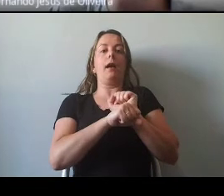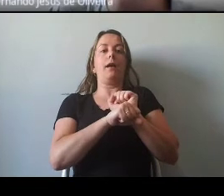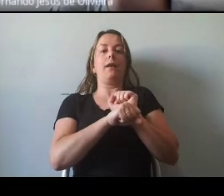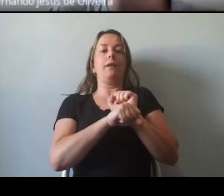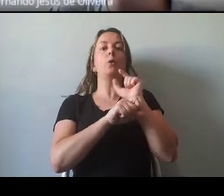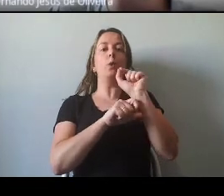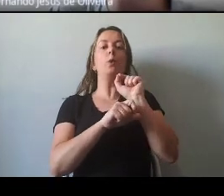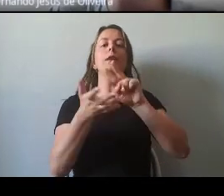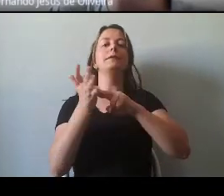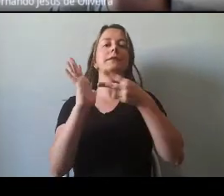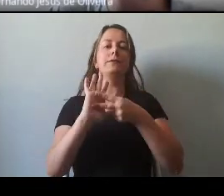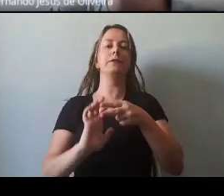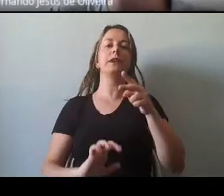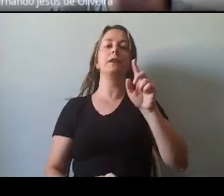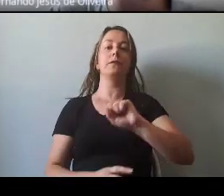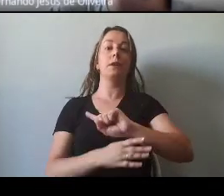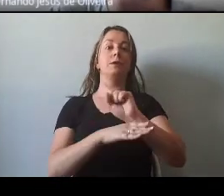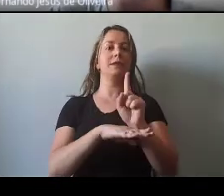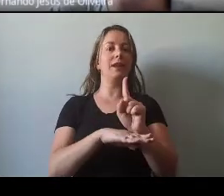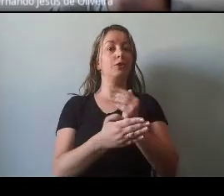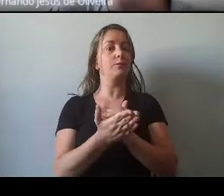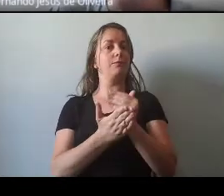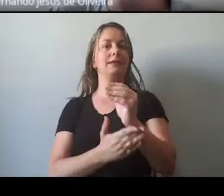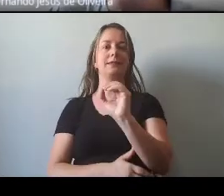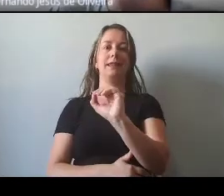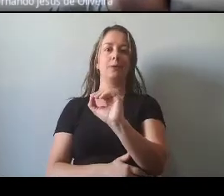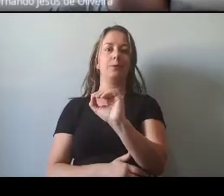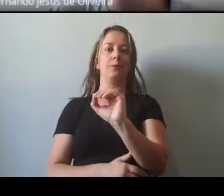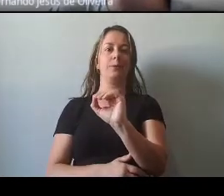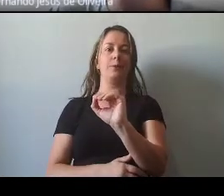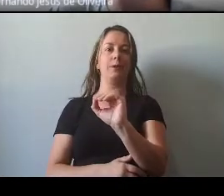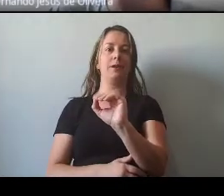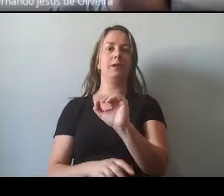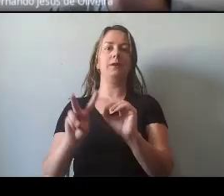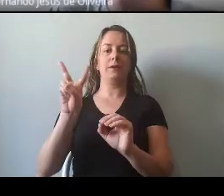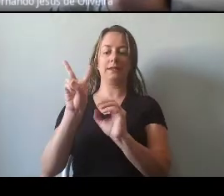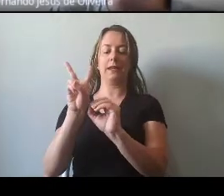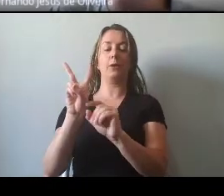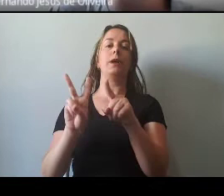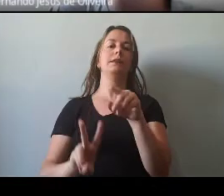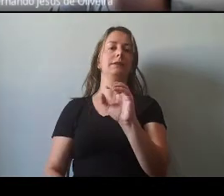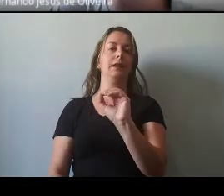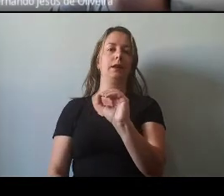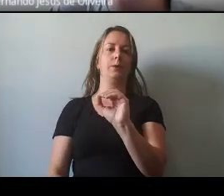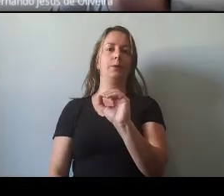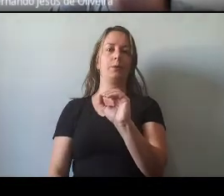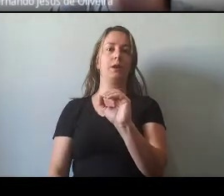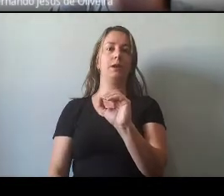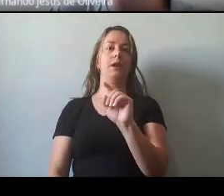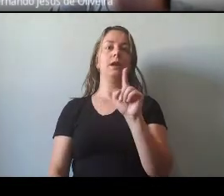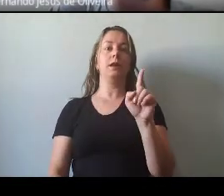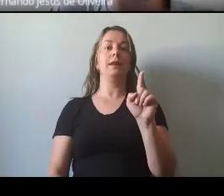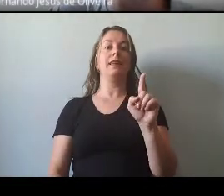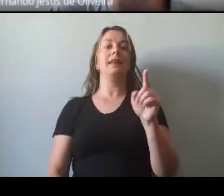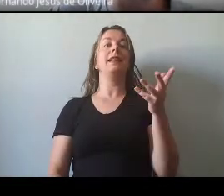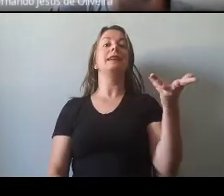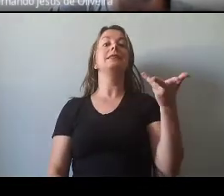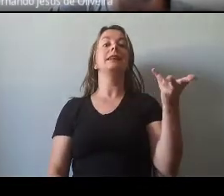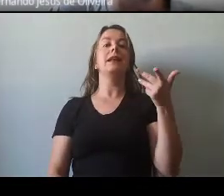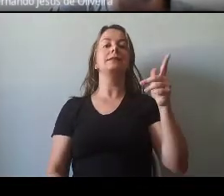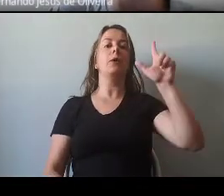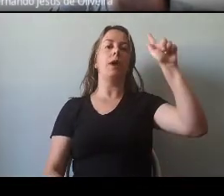parte do repouso, então a velocidade inicial é 0, e em todos os casos a aceleração vai ser igual a g, aceleração